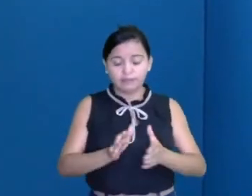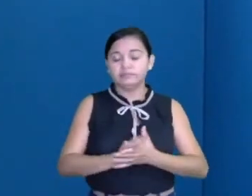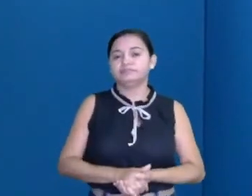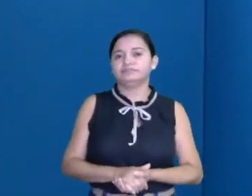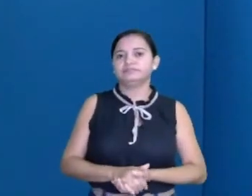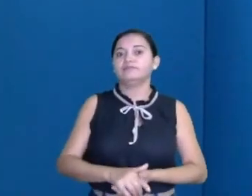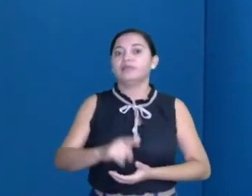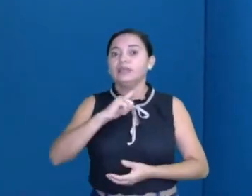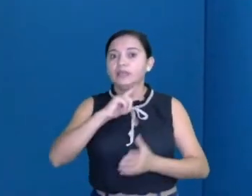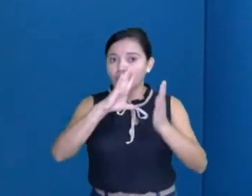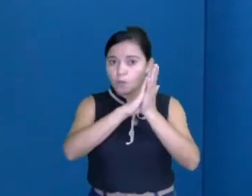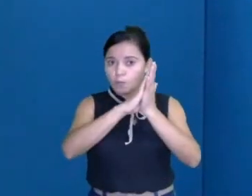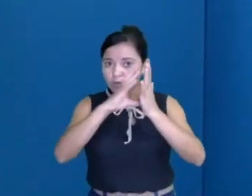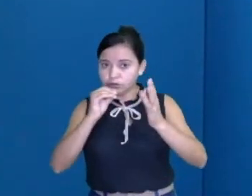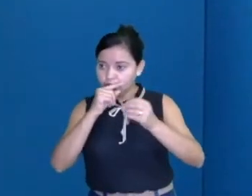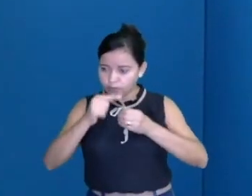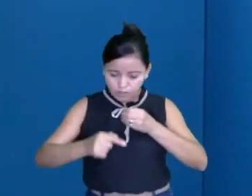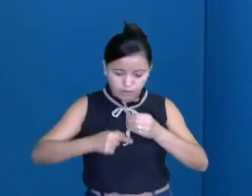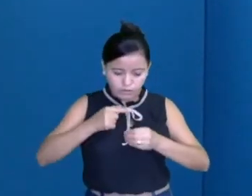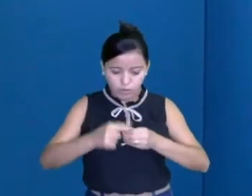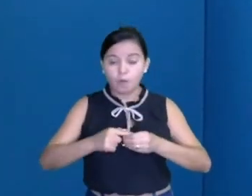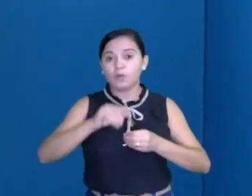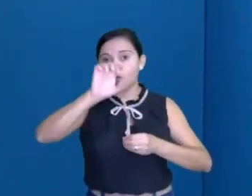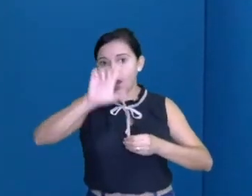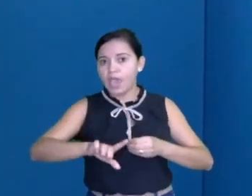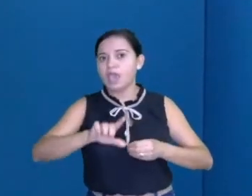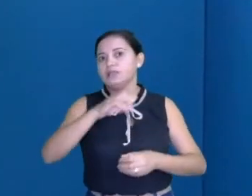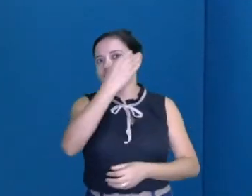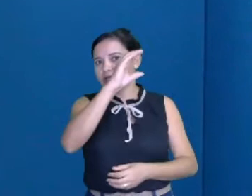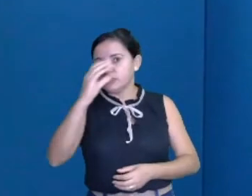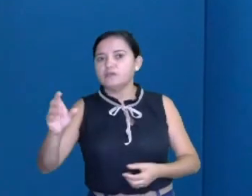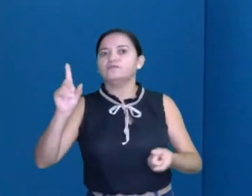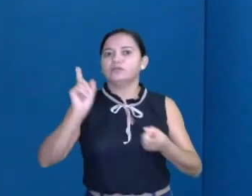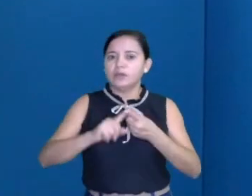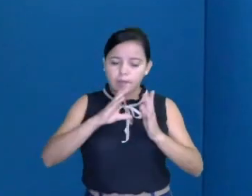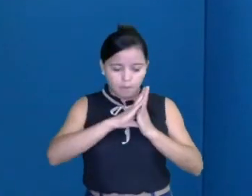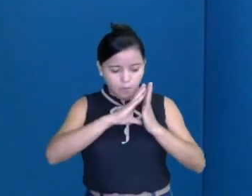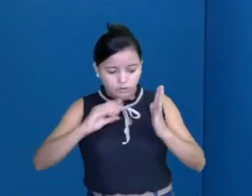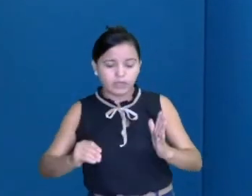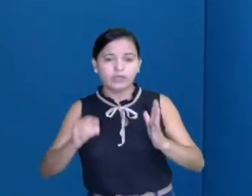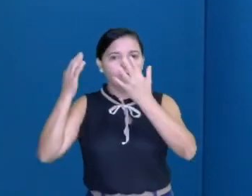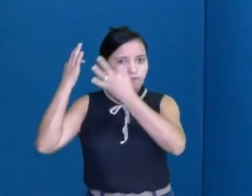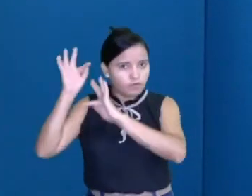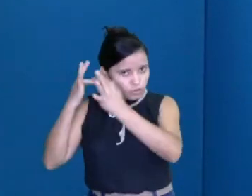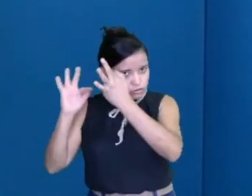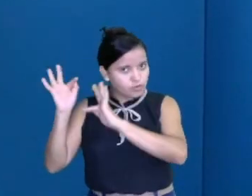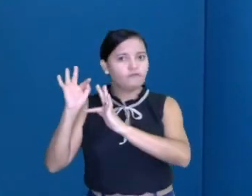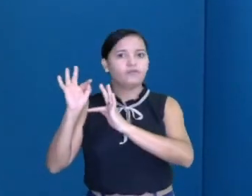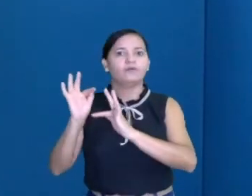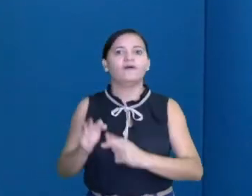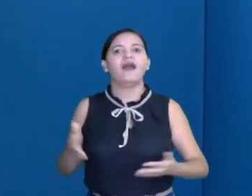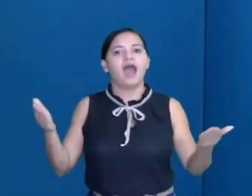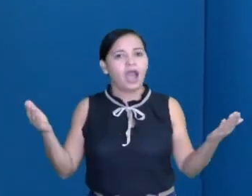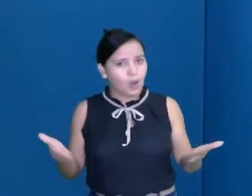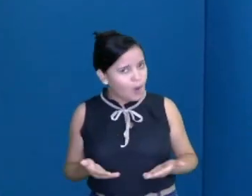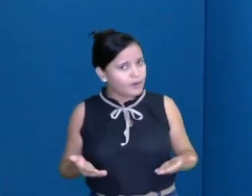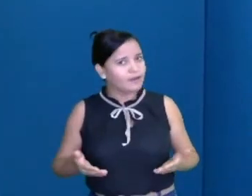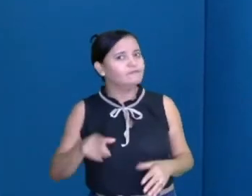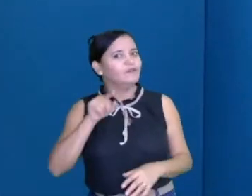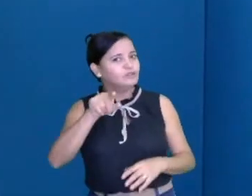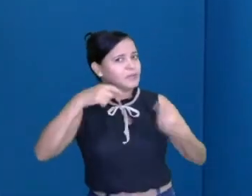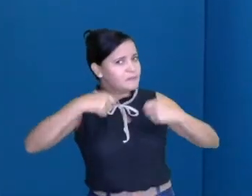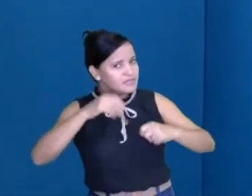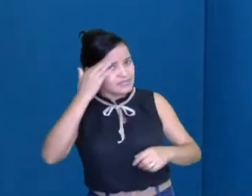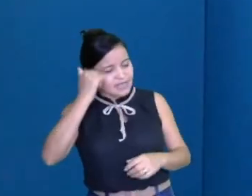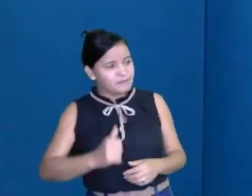teria um modelo atômico que ele é científico, um modelo atômico que ele é o quê? Filosófico. E é exatamente isso que o nosso momento, você precisa